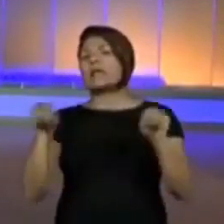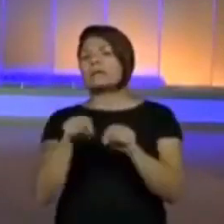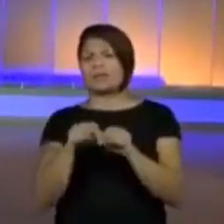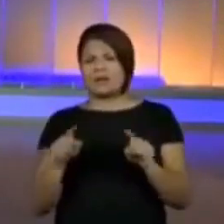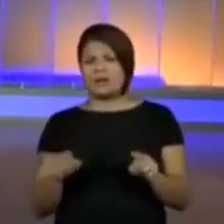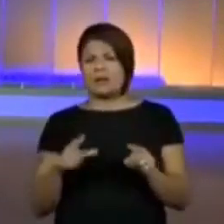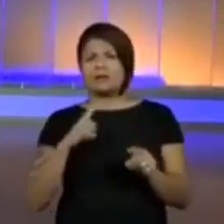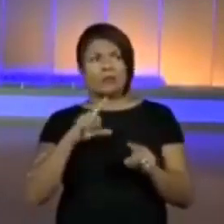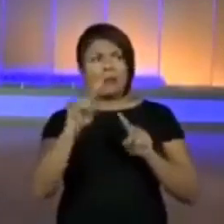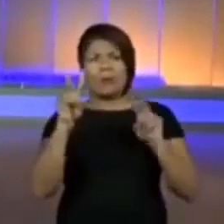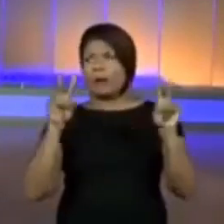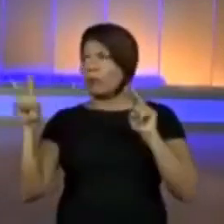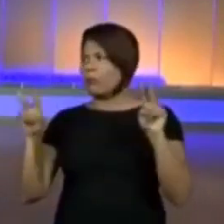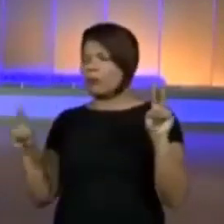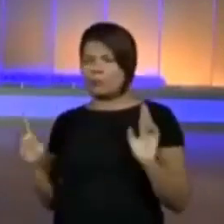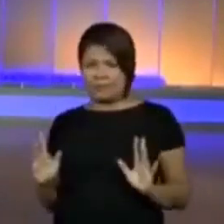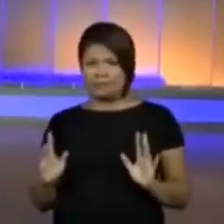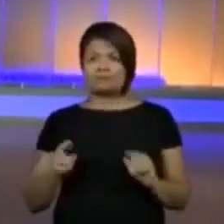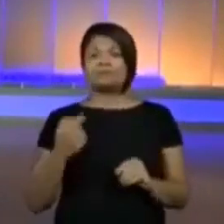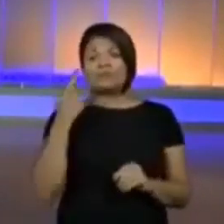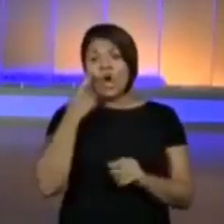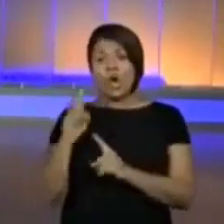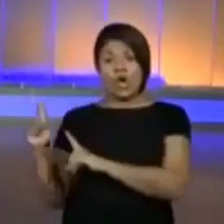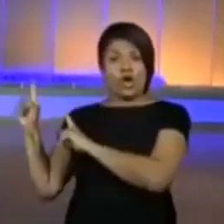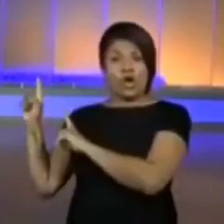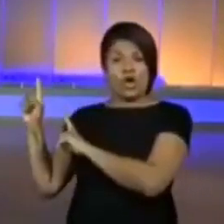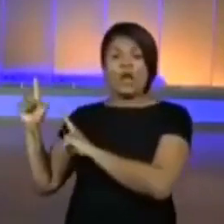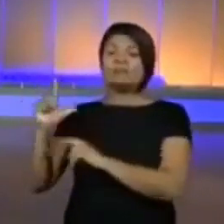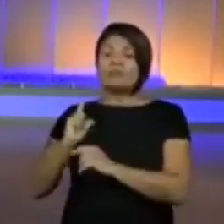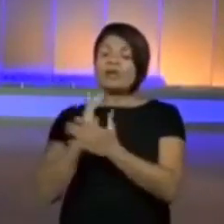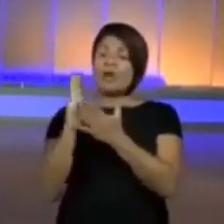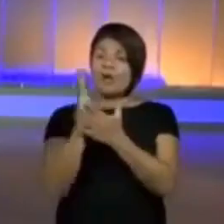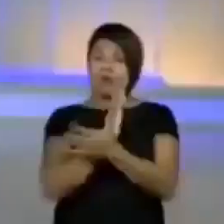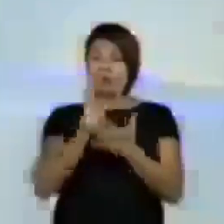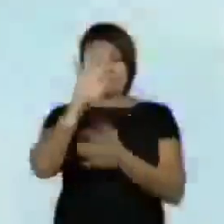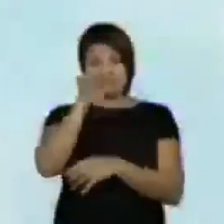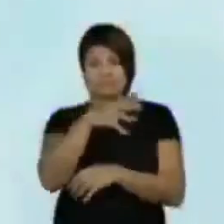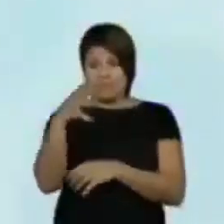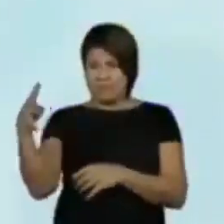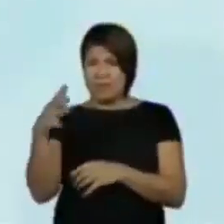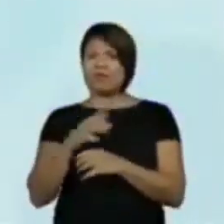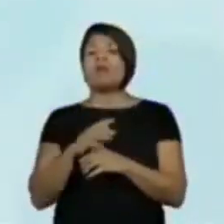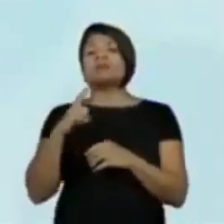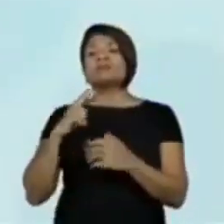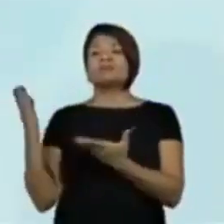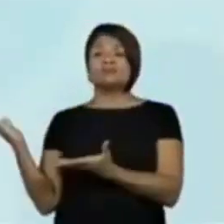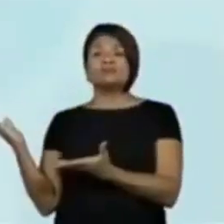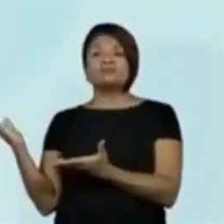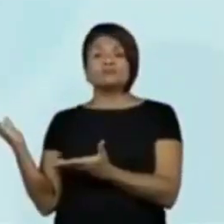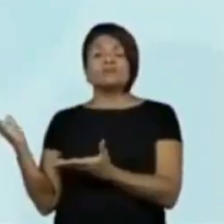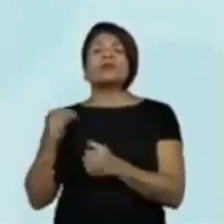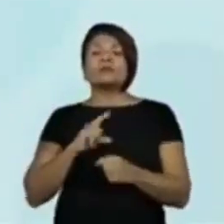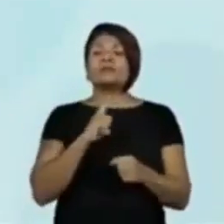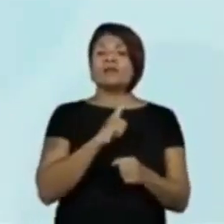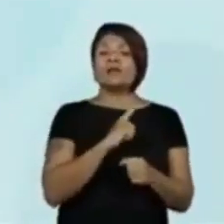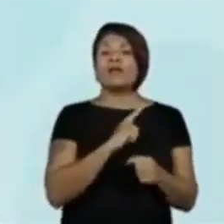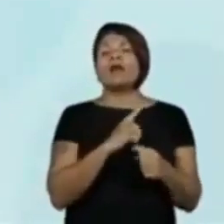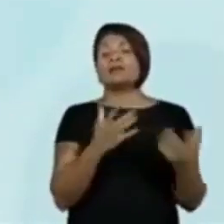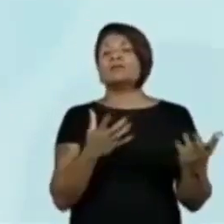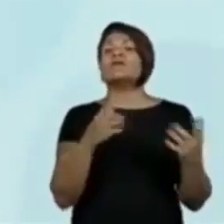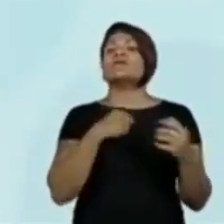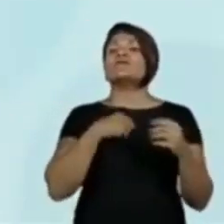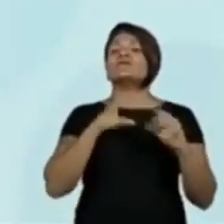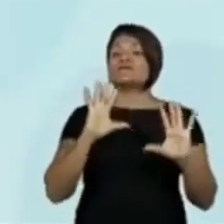toda parte. Reparem, há tabelas que nós usamos quando vamos, por exemplo, a uma festa, não